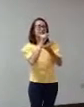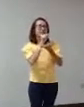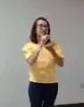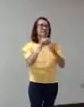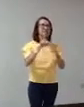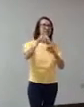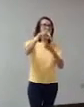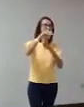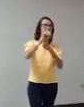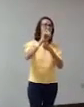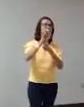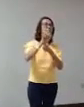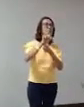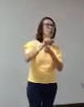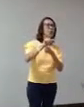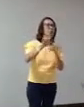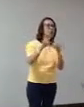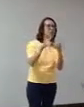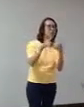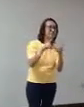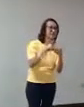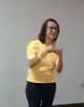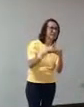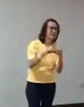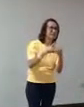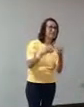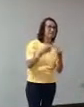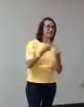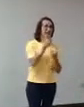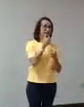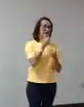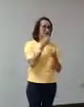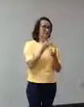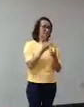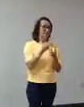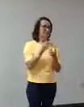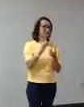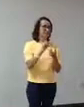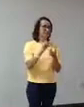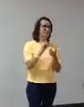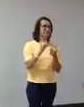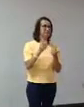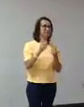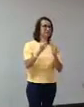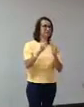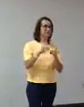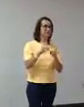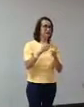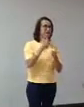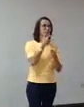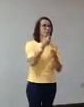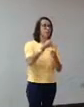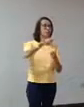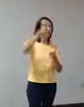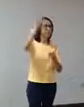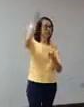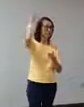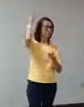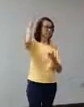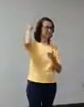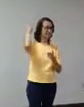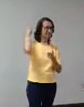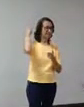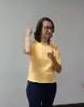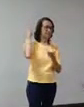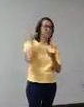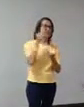musicais e ele diz, então se a gente considera para o Homo sapiens um relógio de